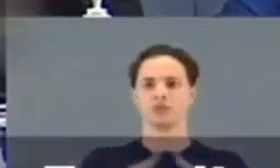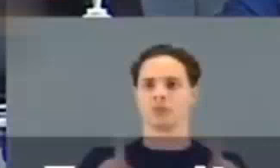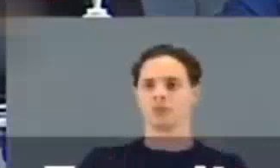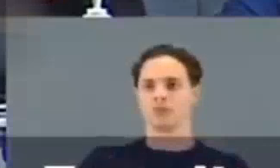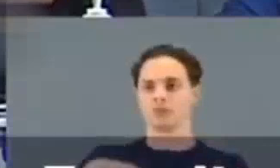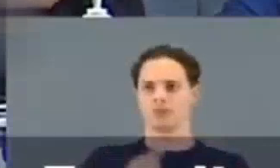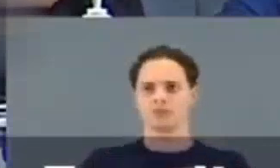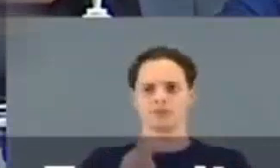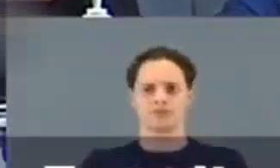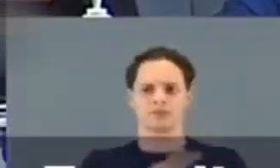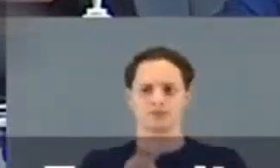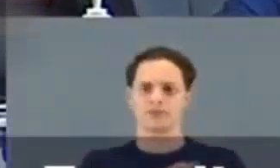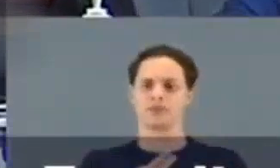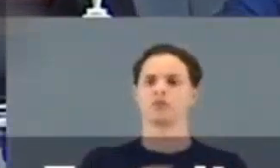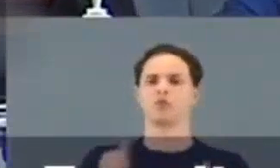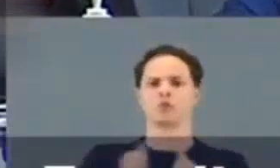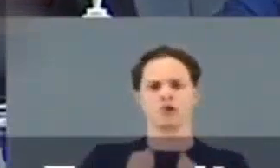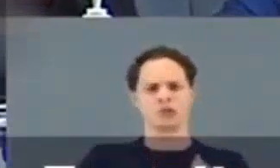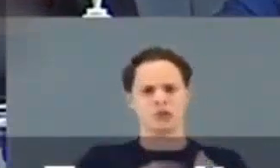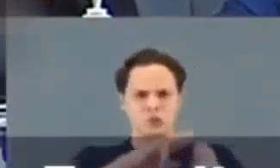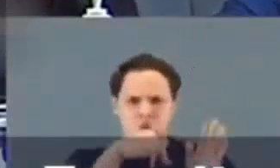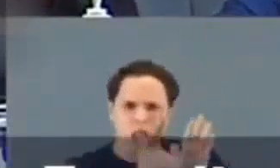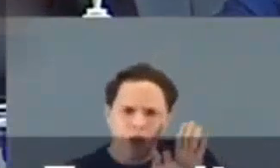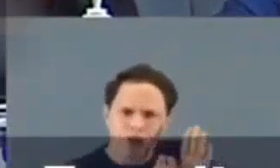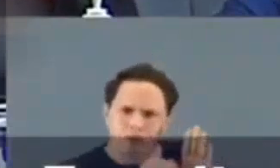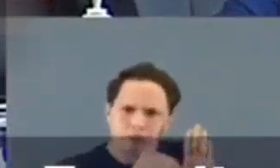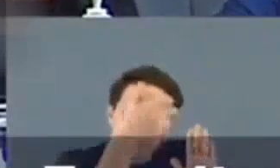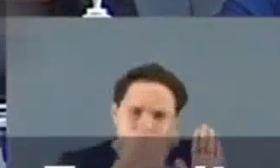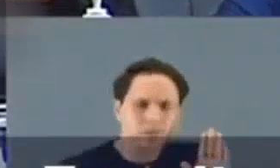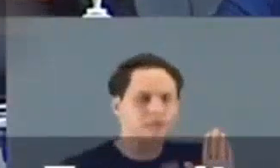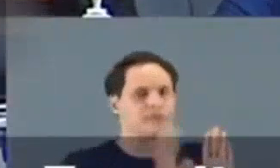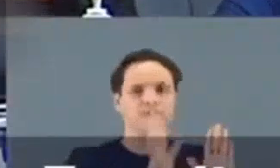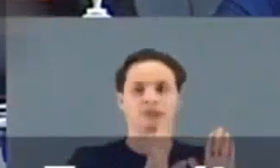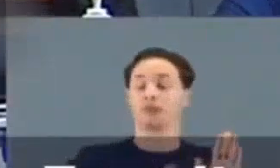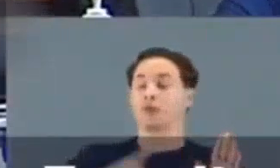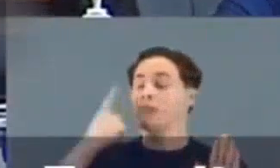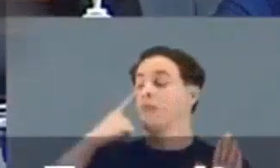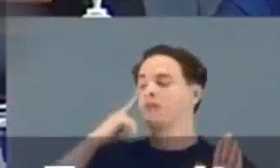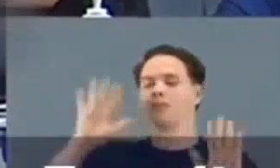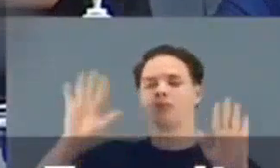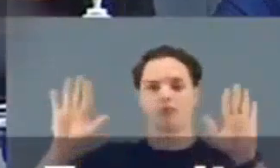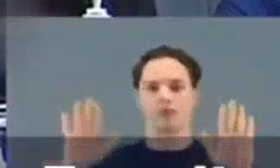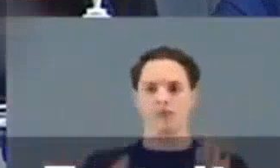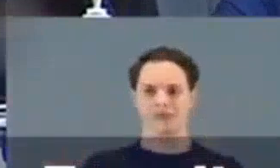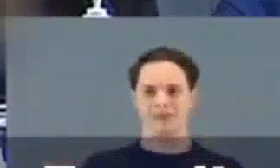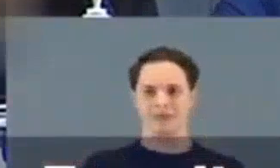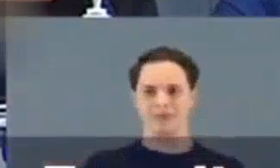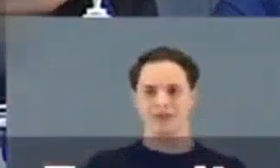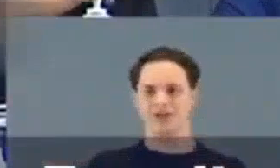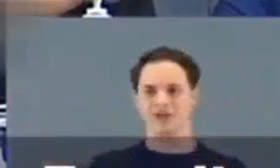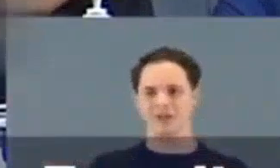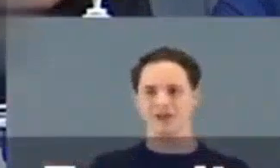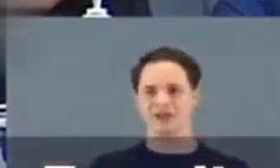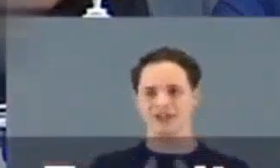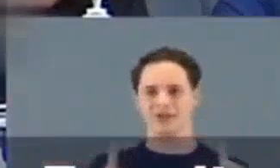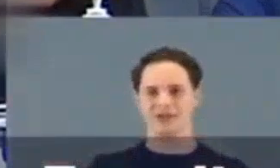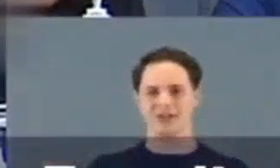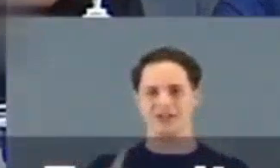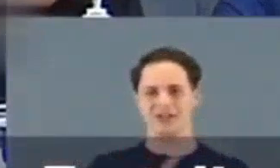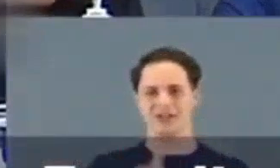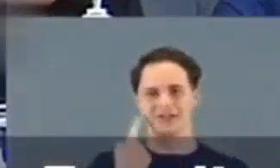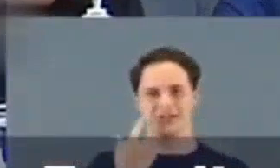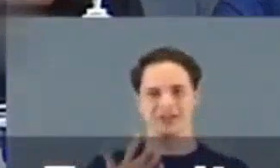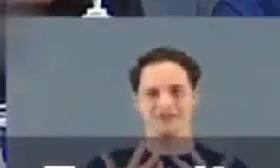Um erro não justifica o outro, senador. Tinha que ver, senadora, quem que passou essa informação, porque ele foi aprovado